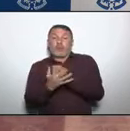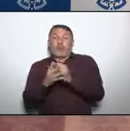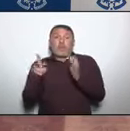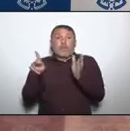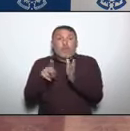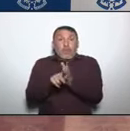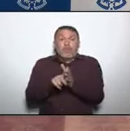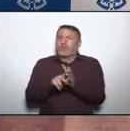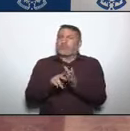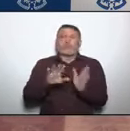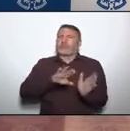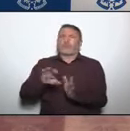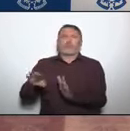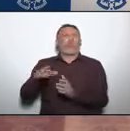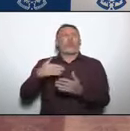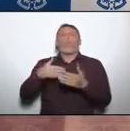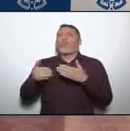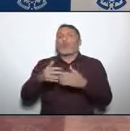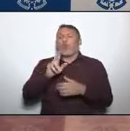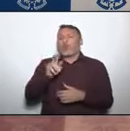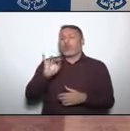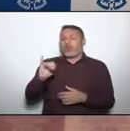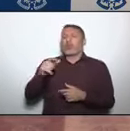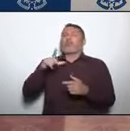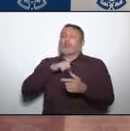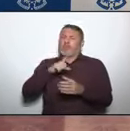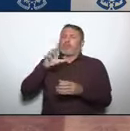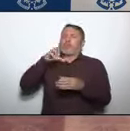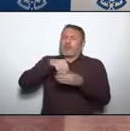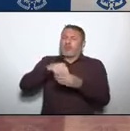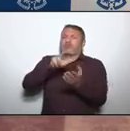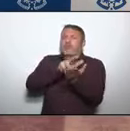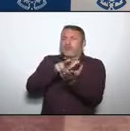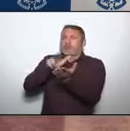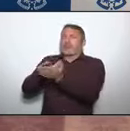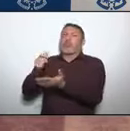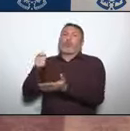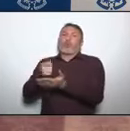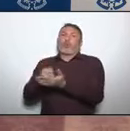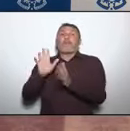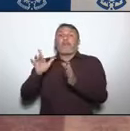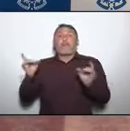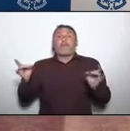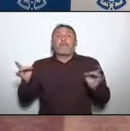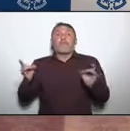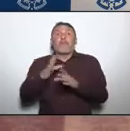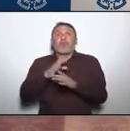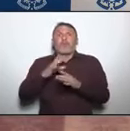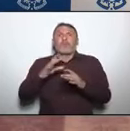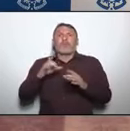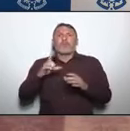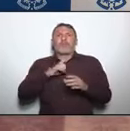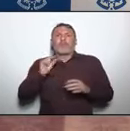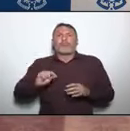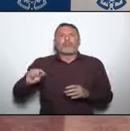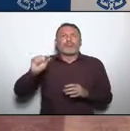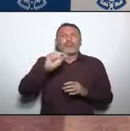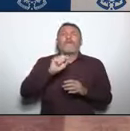ou não. Então, assim, não é suficiente ainda. Tá? Tanto é que nós estamos